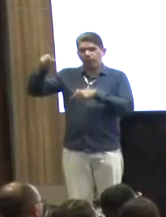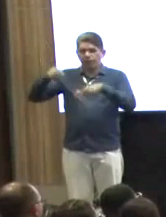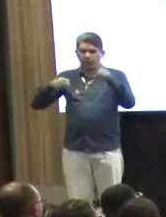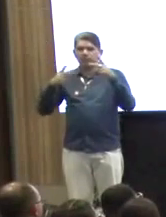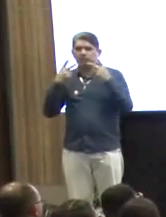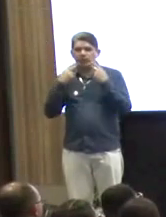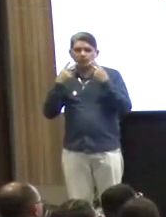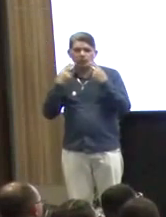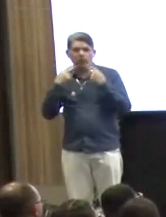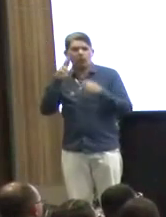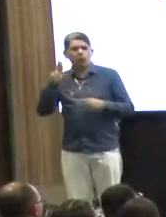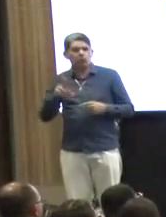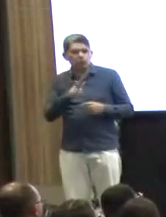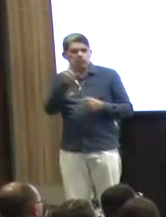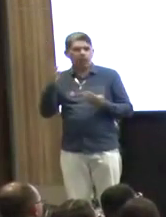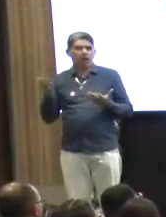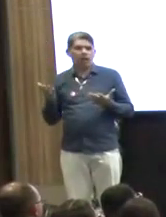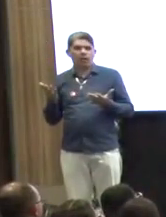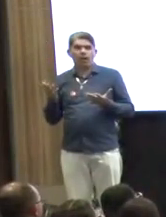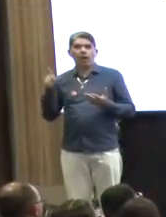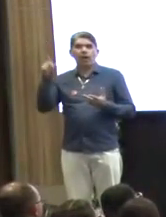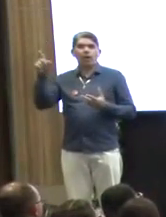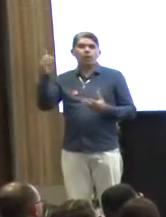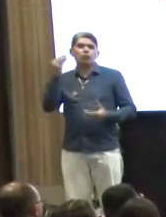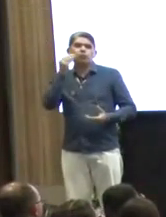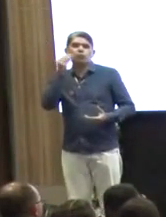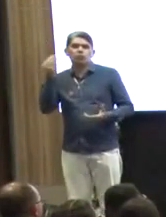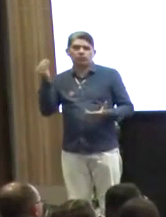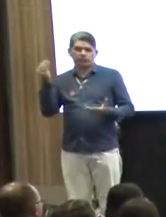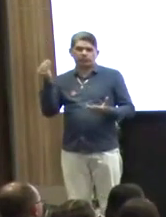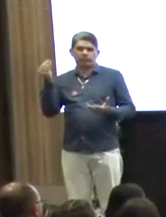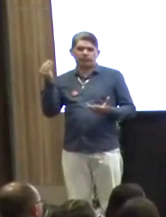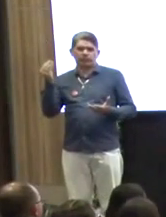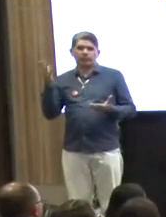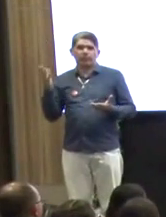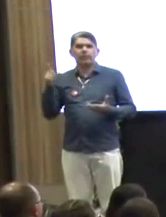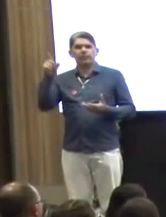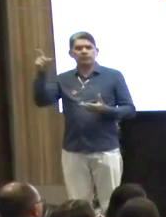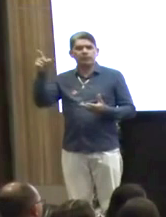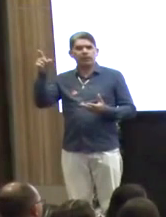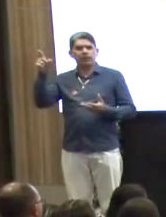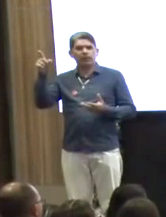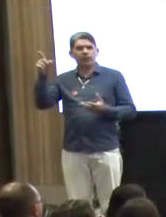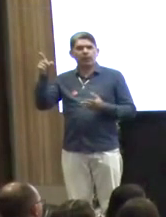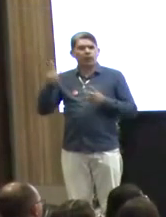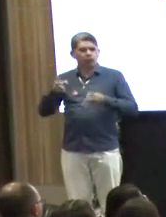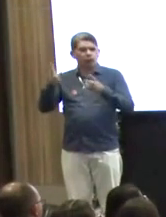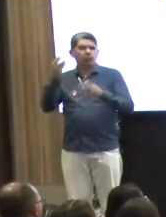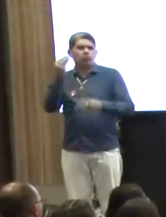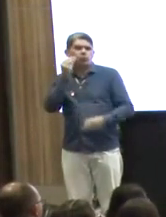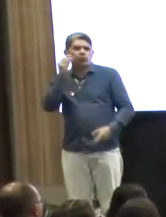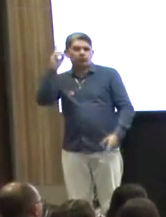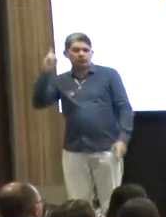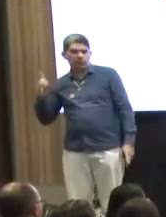as pessoas, né, descendentes italianos beijariam pelo lado esquerdo aqui, mas elas continuam beijando pelo lado direito sempre sem ninguém ter